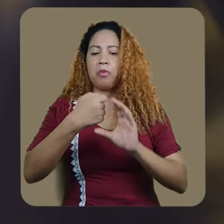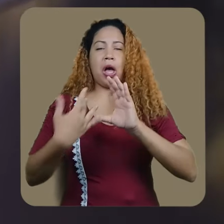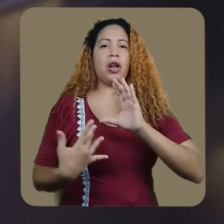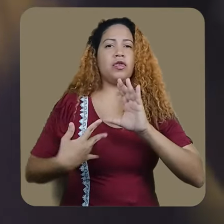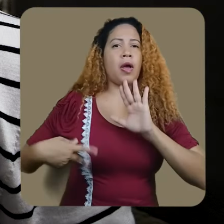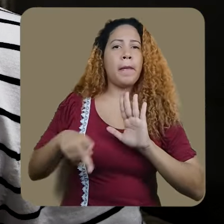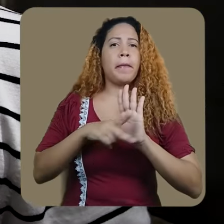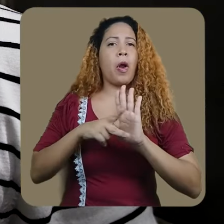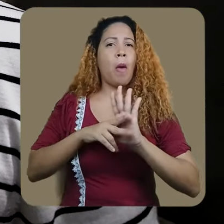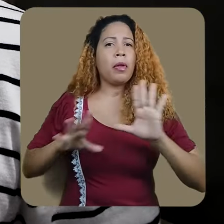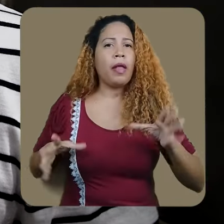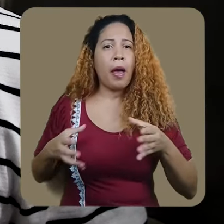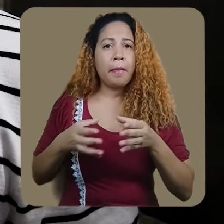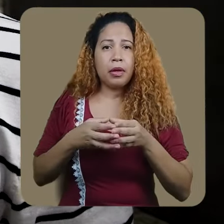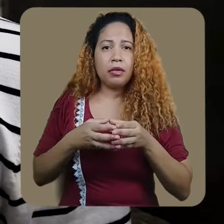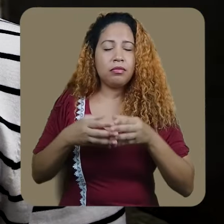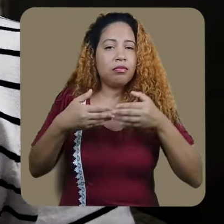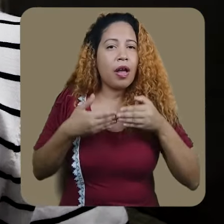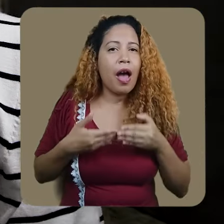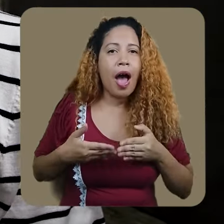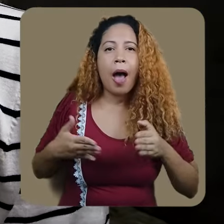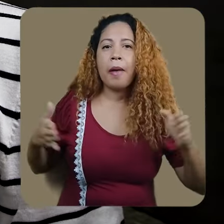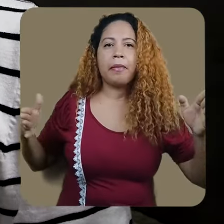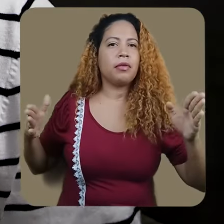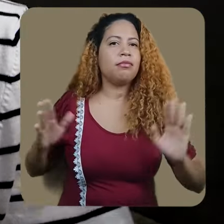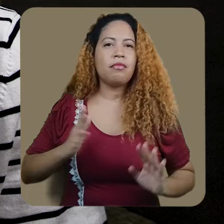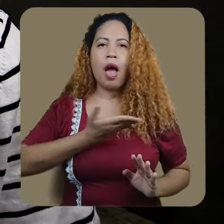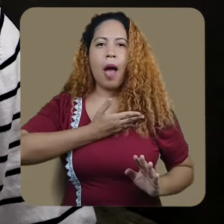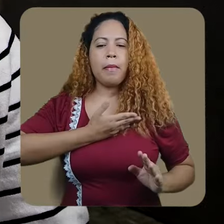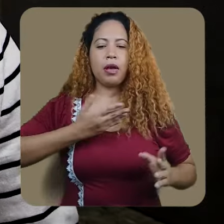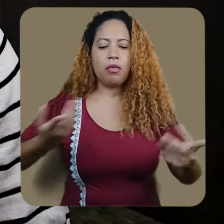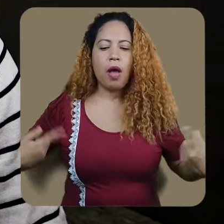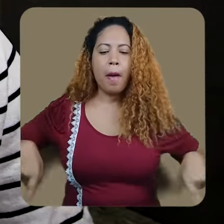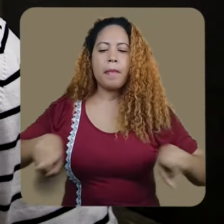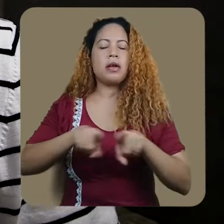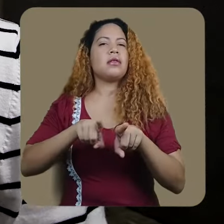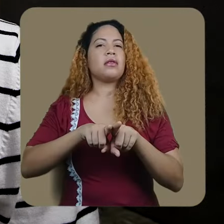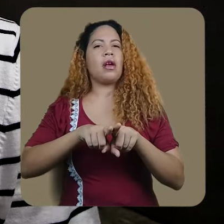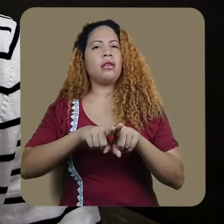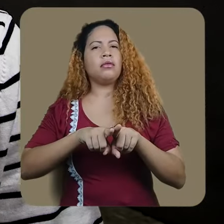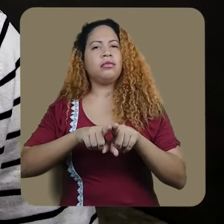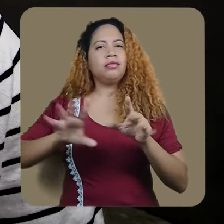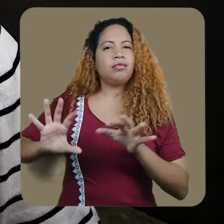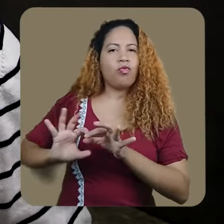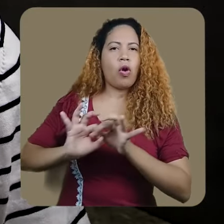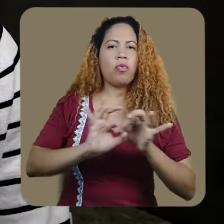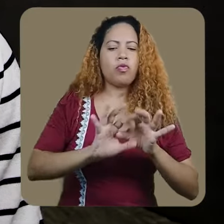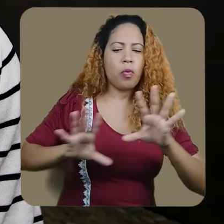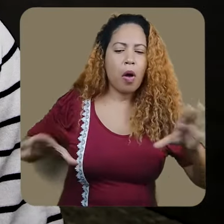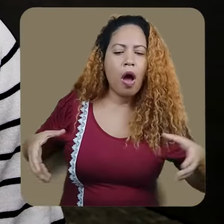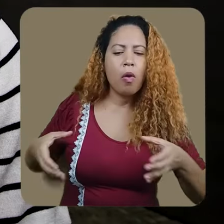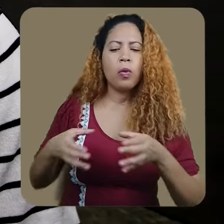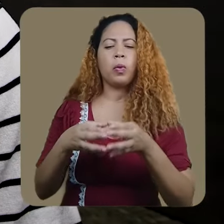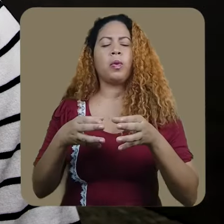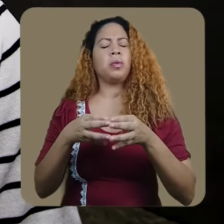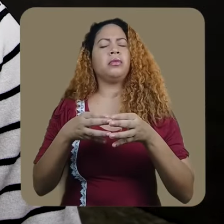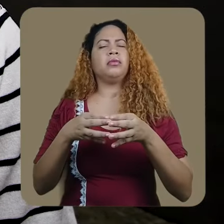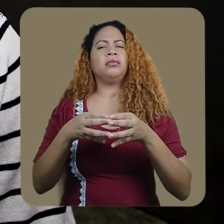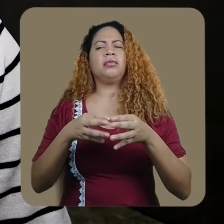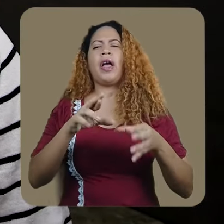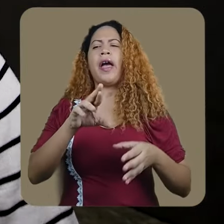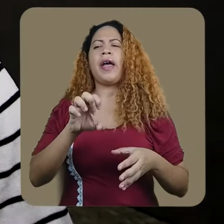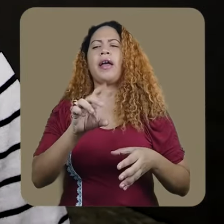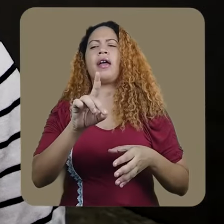É uma característica também da banda, eu acho que é se abrir para amigos, para parceiros e para formar uma rede.